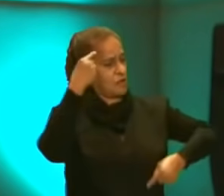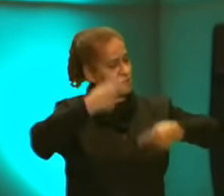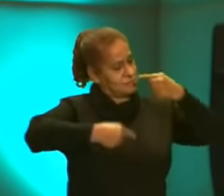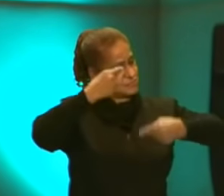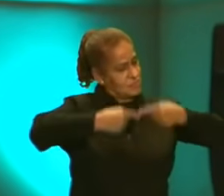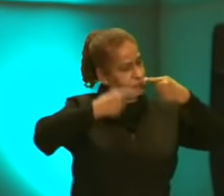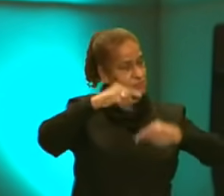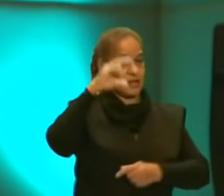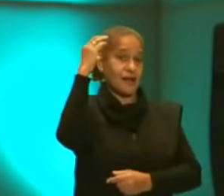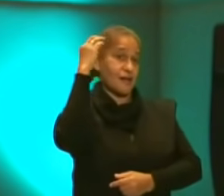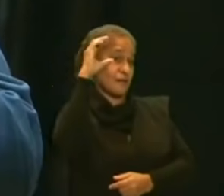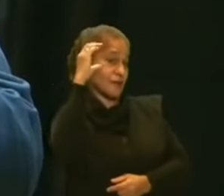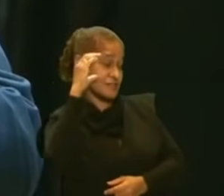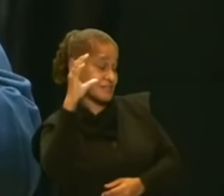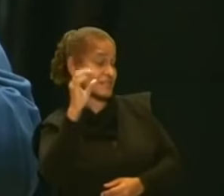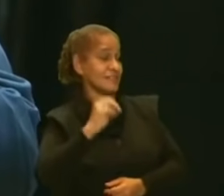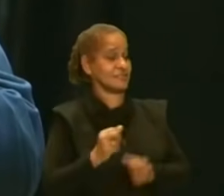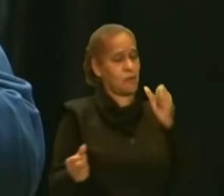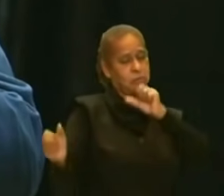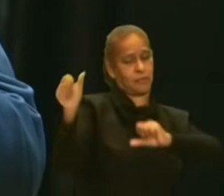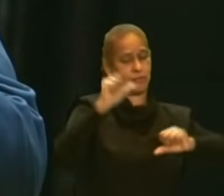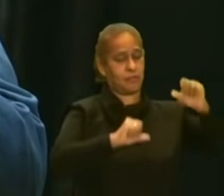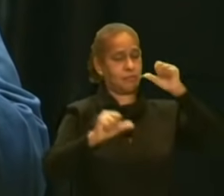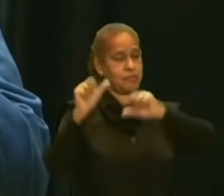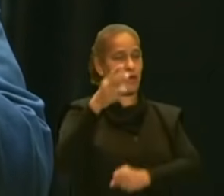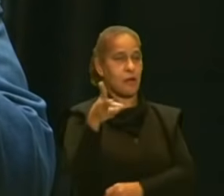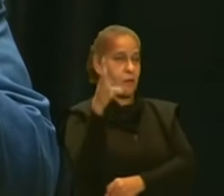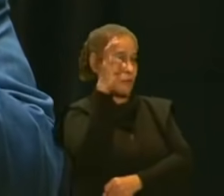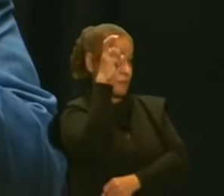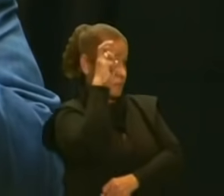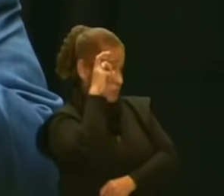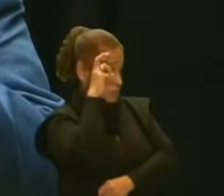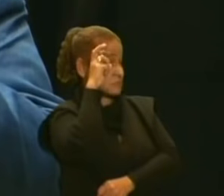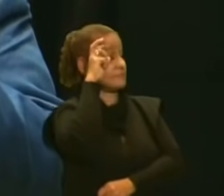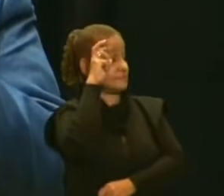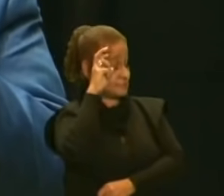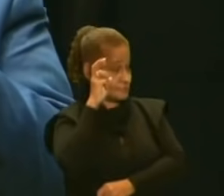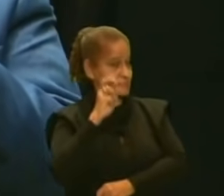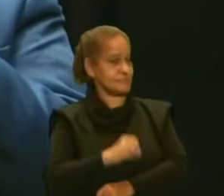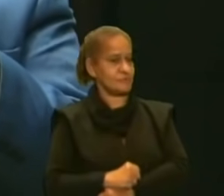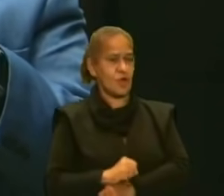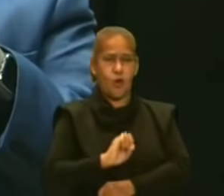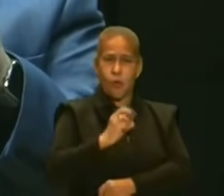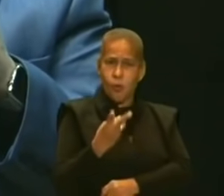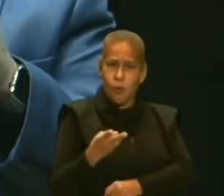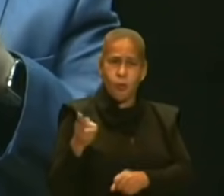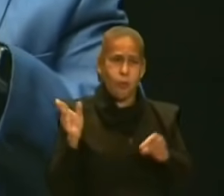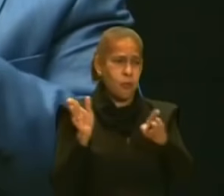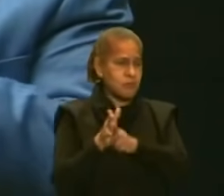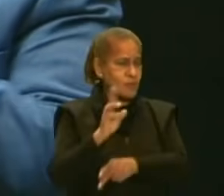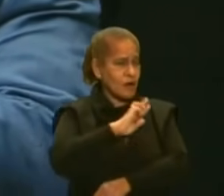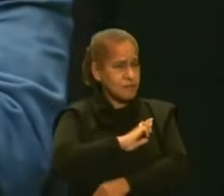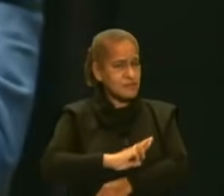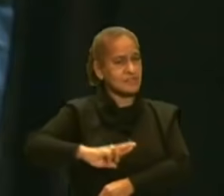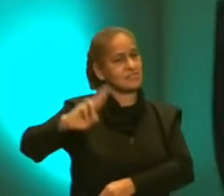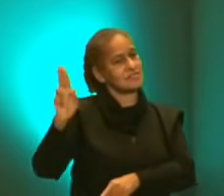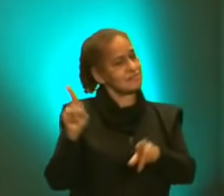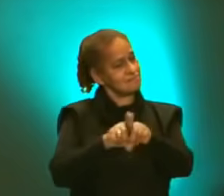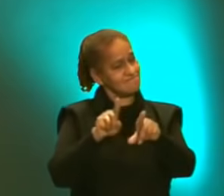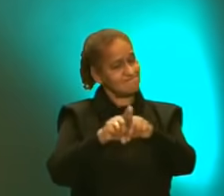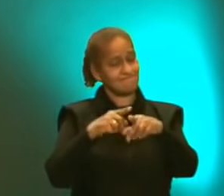que a ciência, que a cultura, que a própria religiosidade se